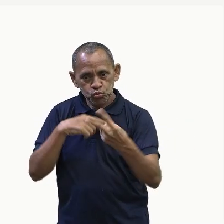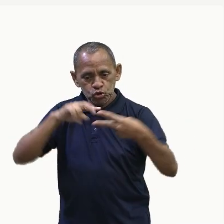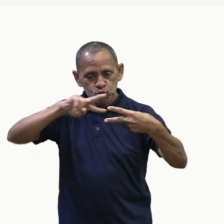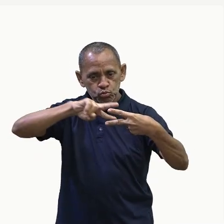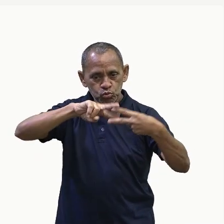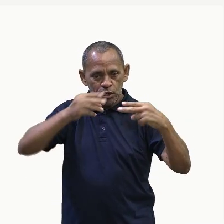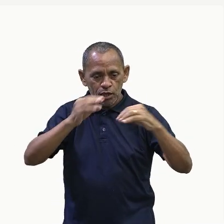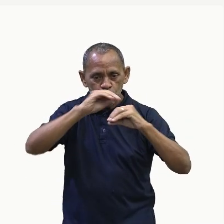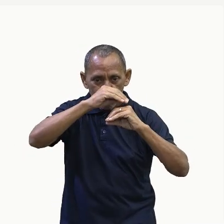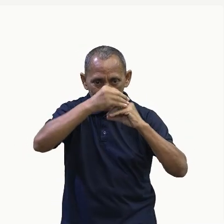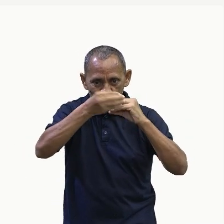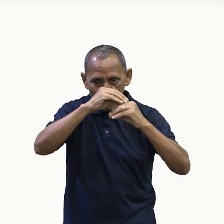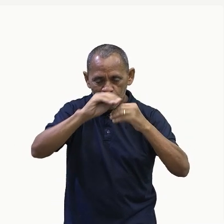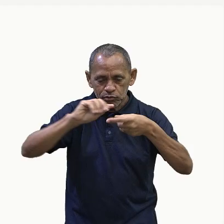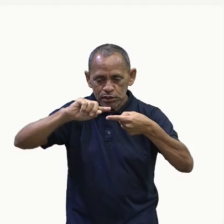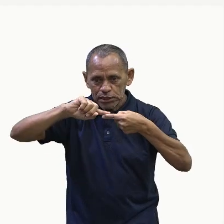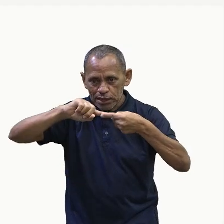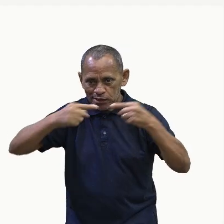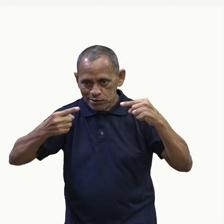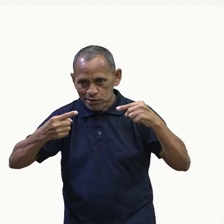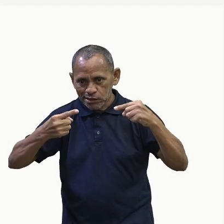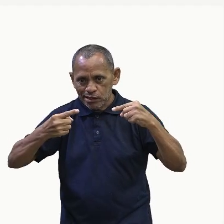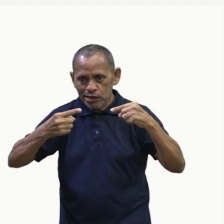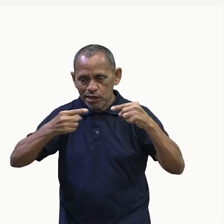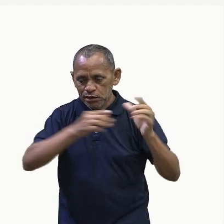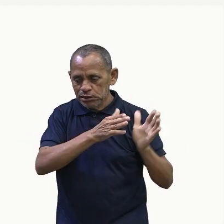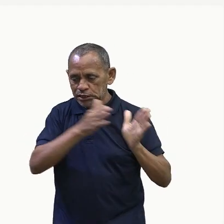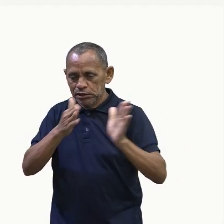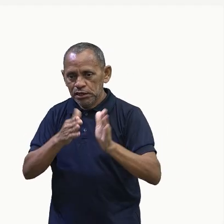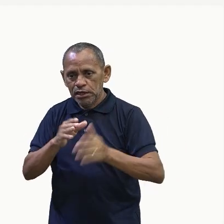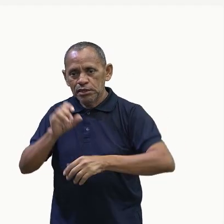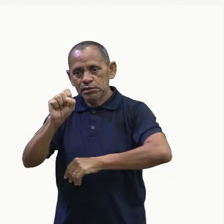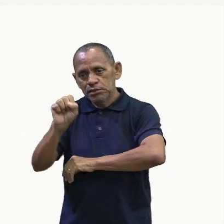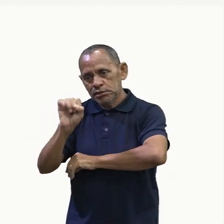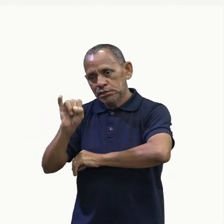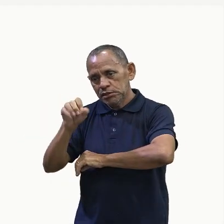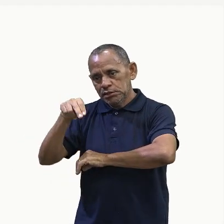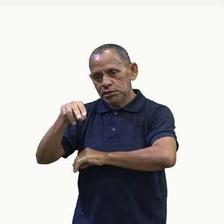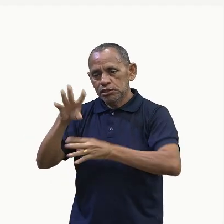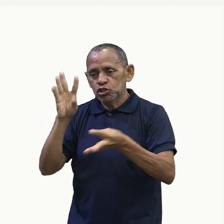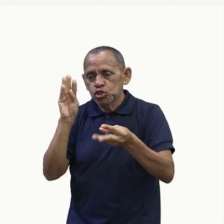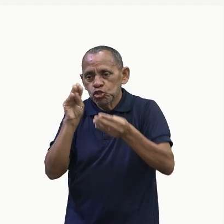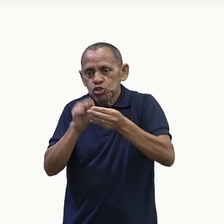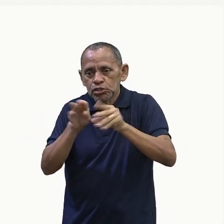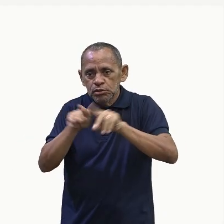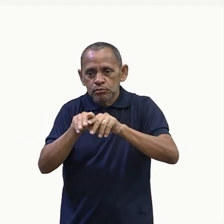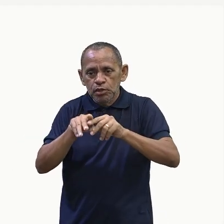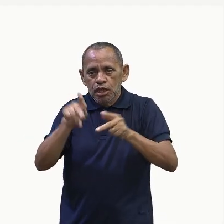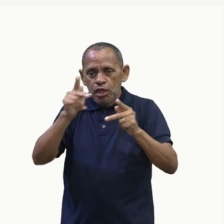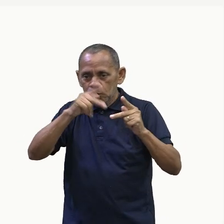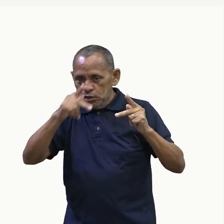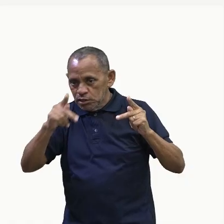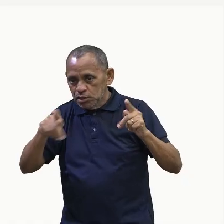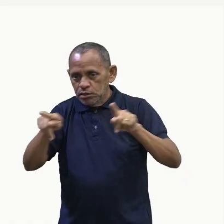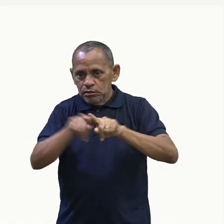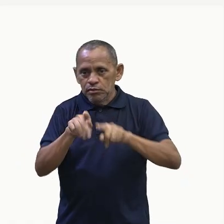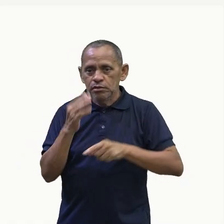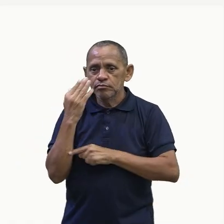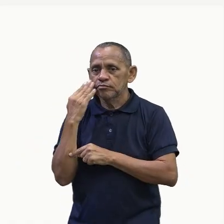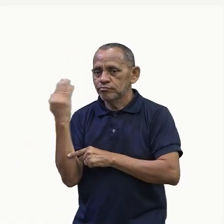de RNA, que é a etapa de síntese de proteínas. Então, vamos ver agora, olha,